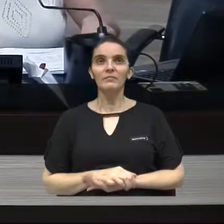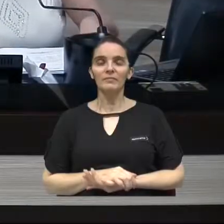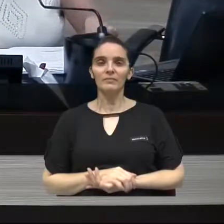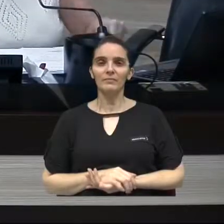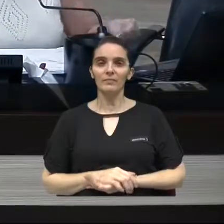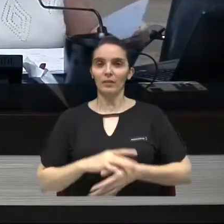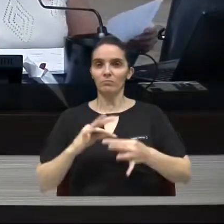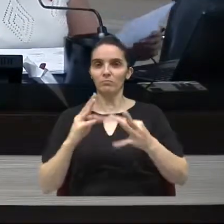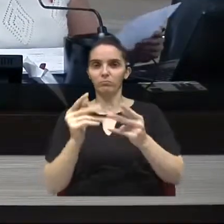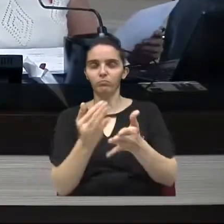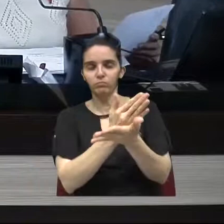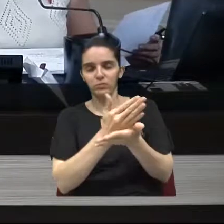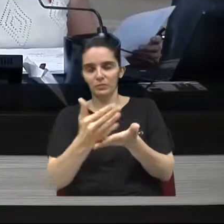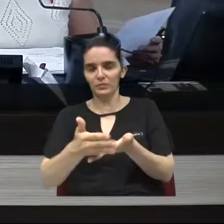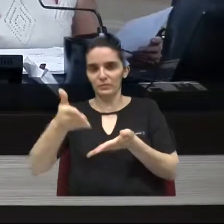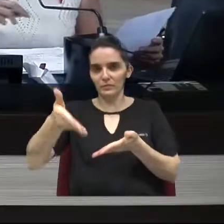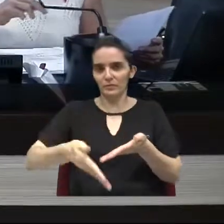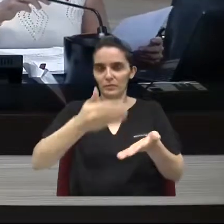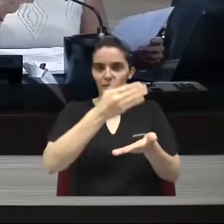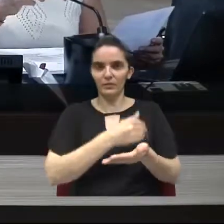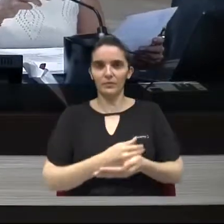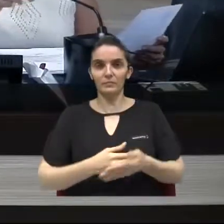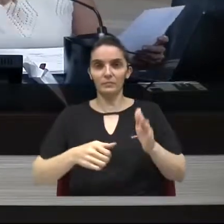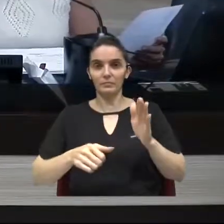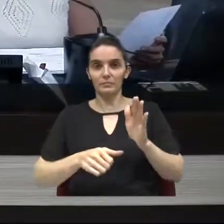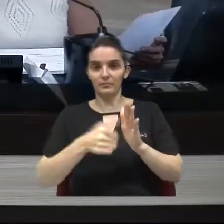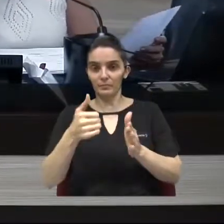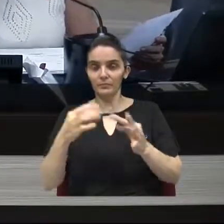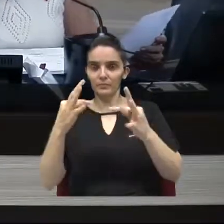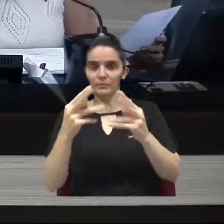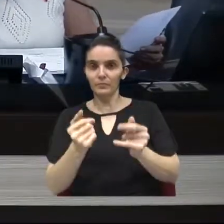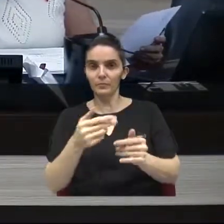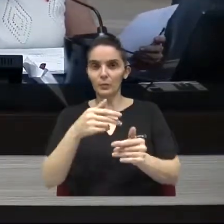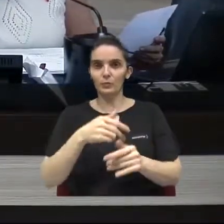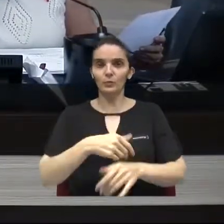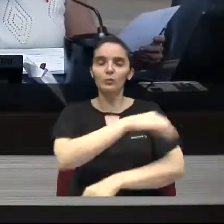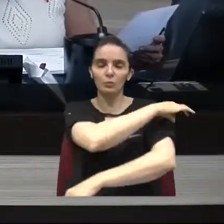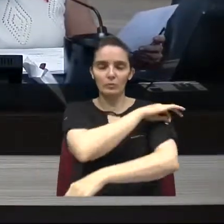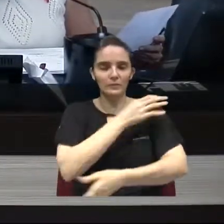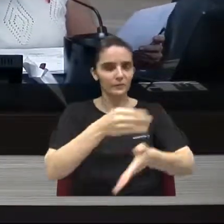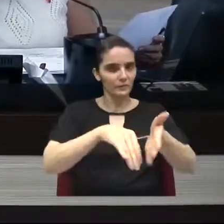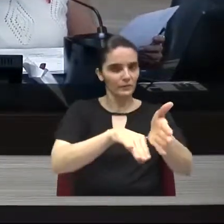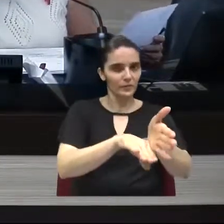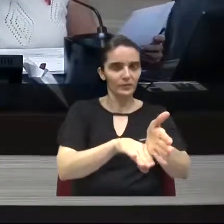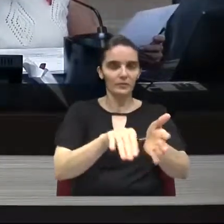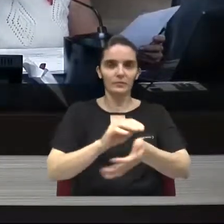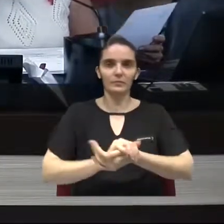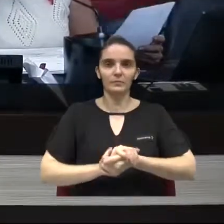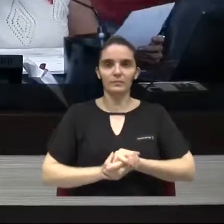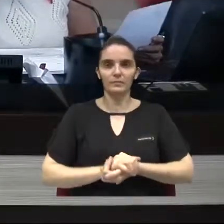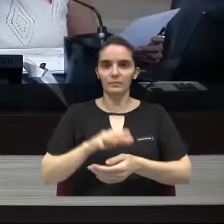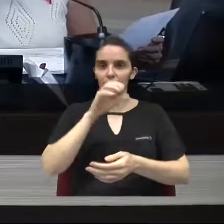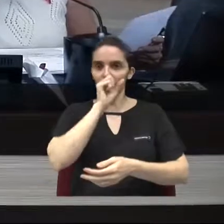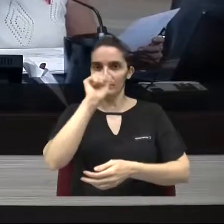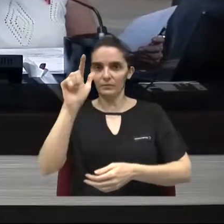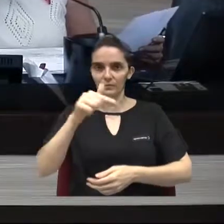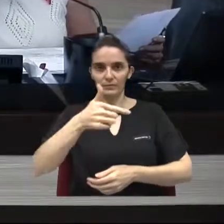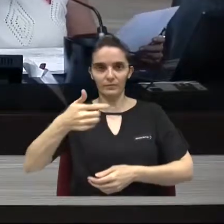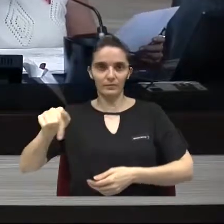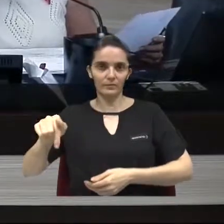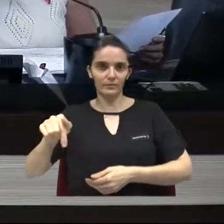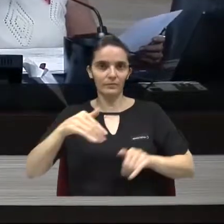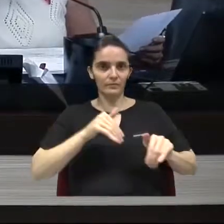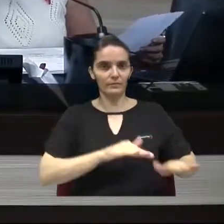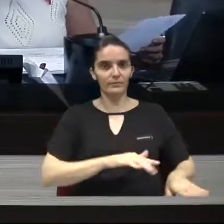do expediente. Iniciamos com o item 1, matérias recebidas do senhor prefeito municipal. Primeira, 27 de setembro